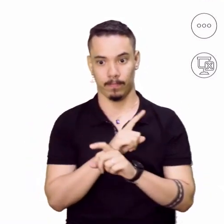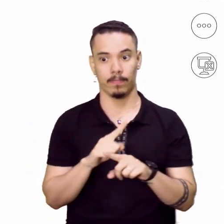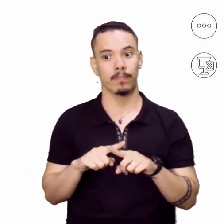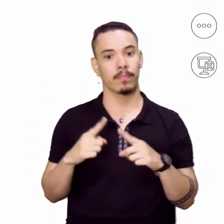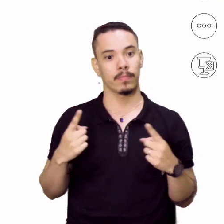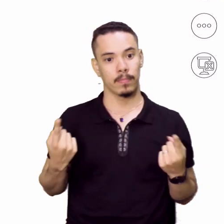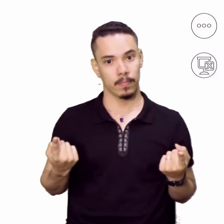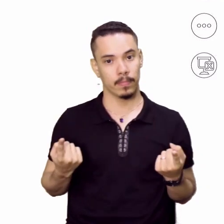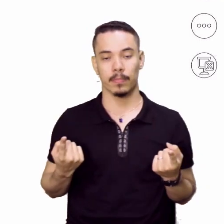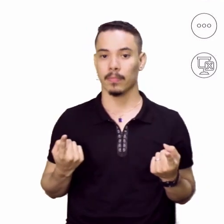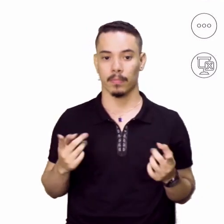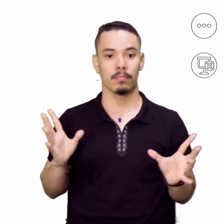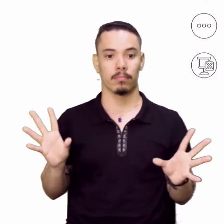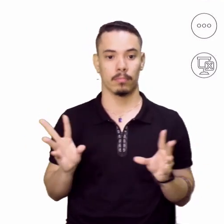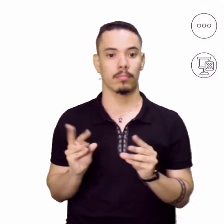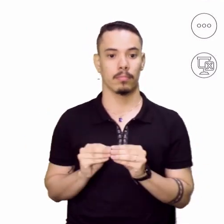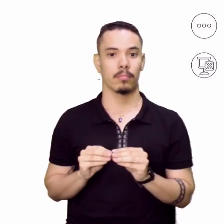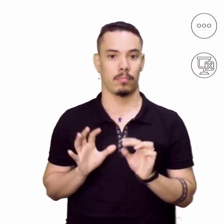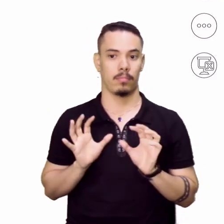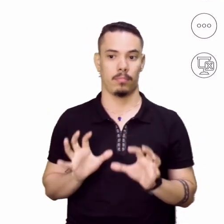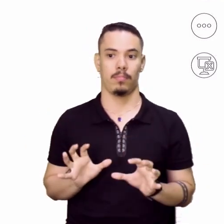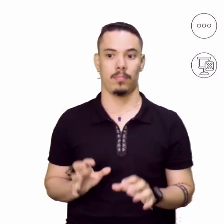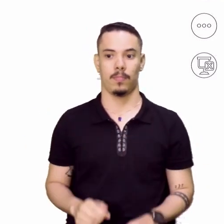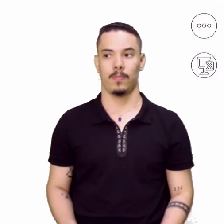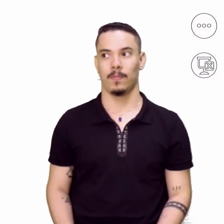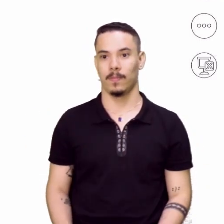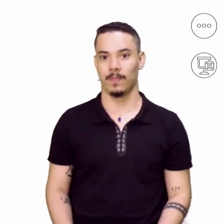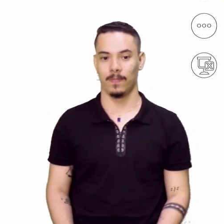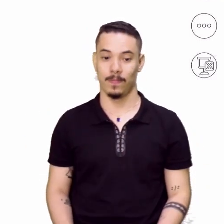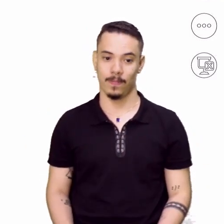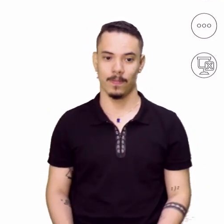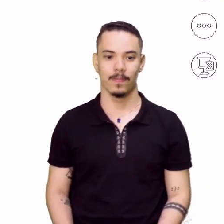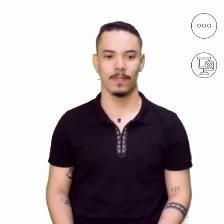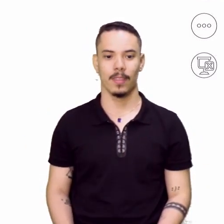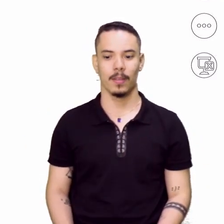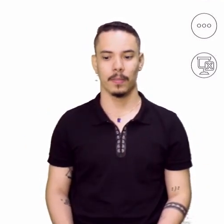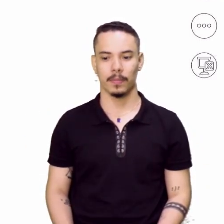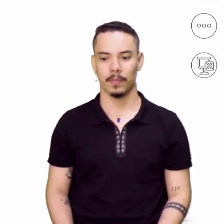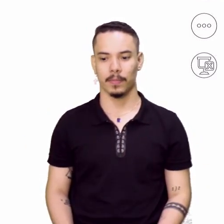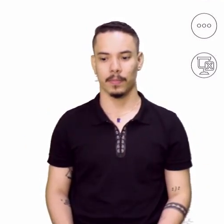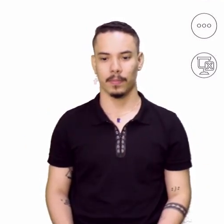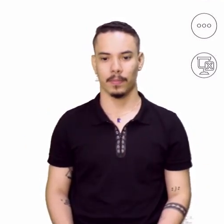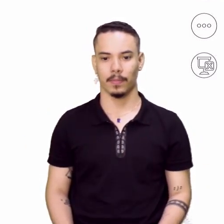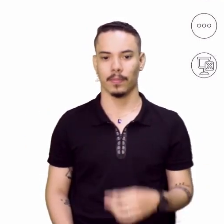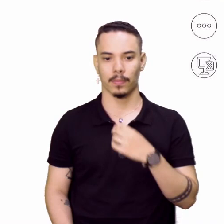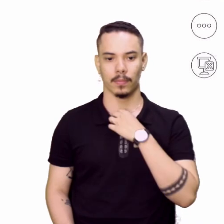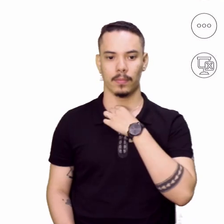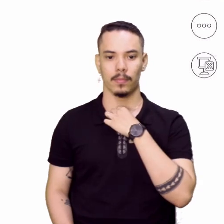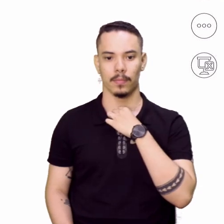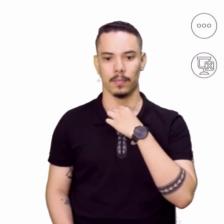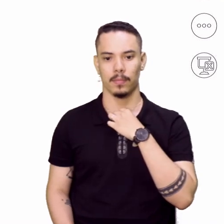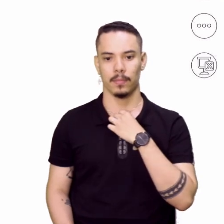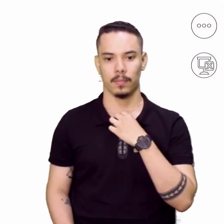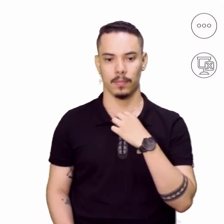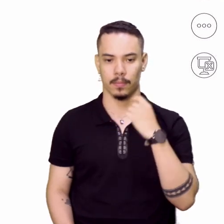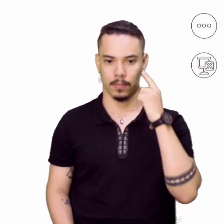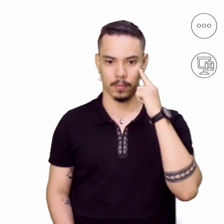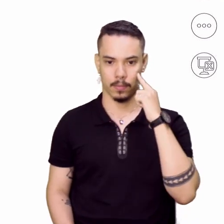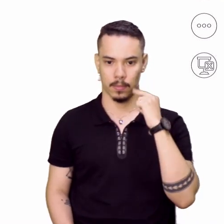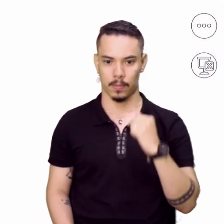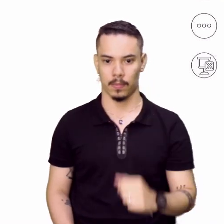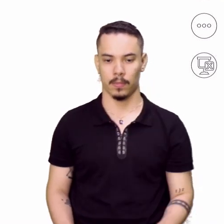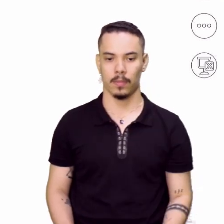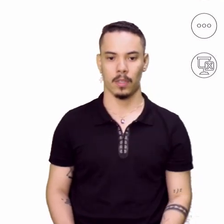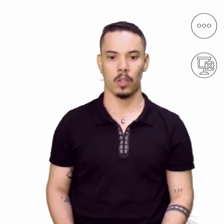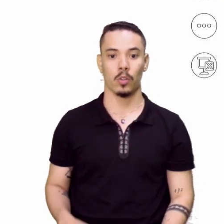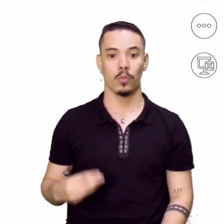mas é o que é o que é o que é Então olha só para o Simple Future que